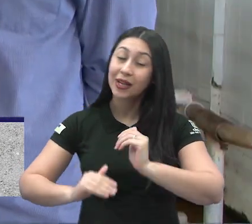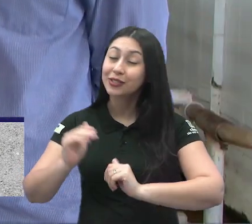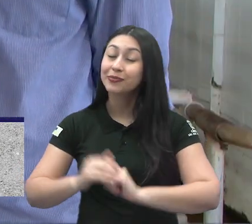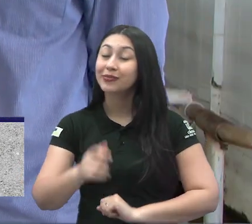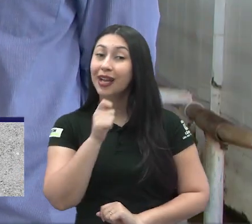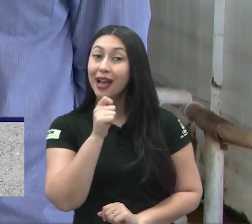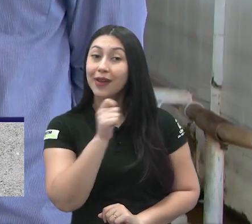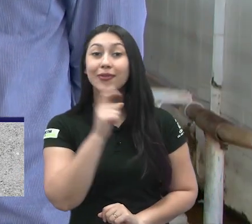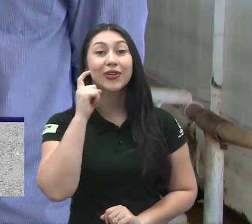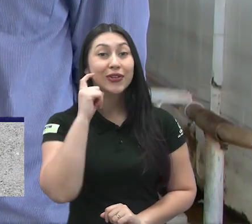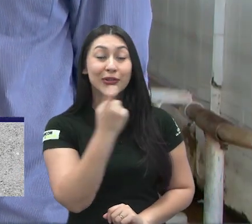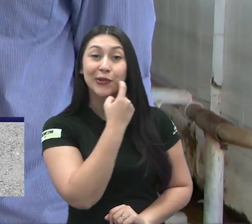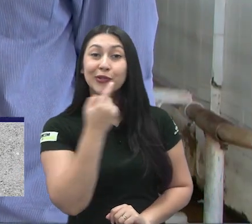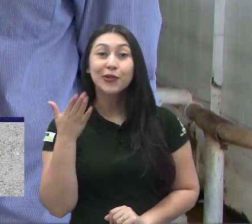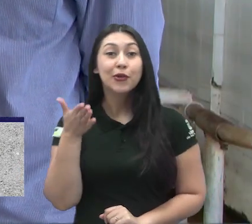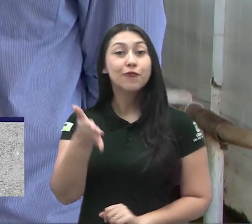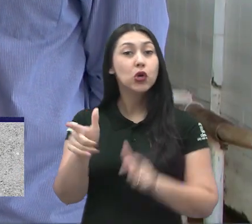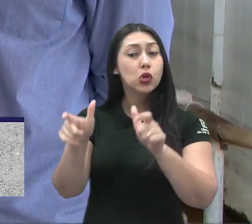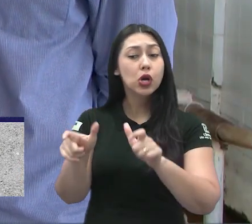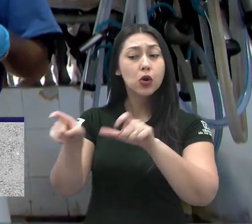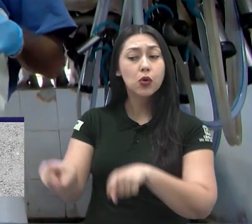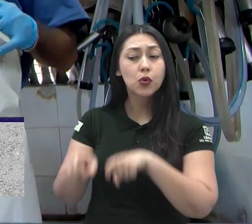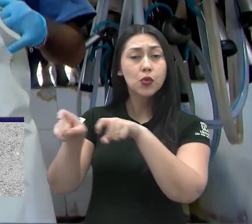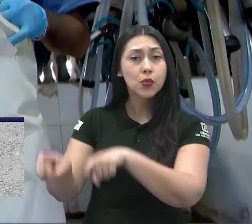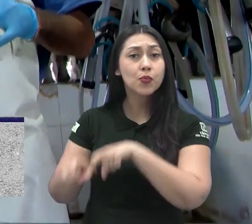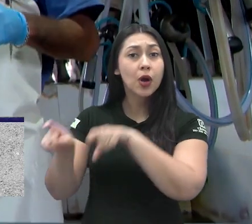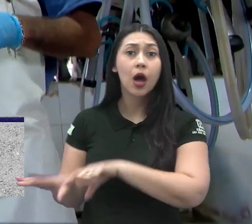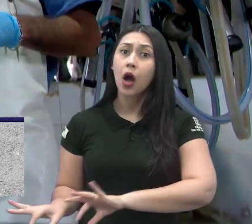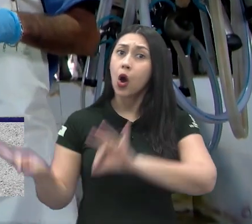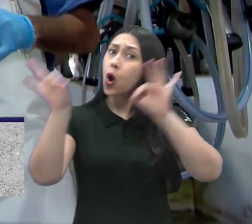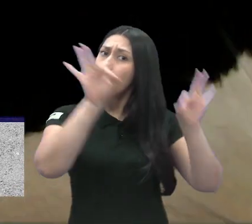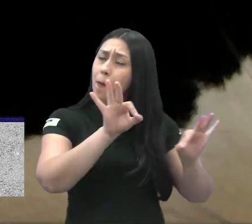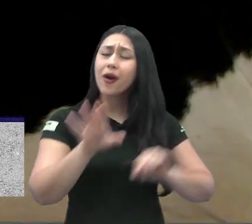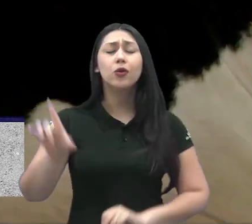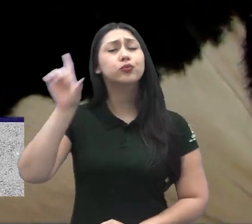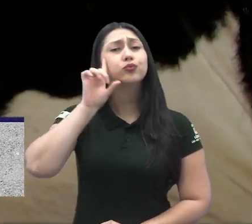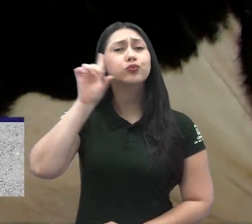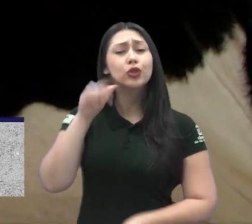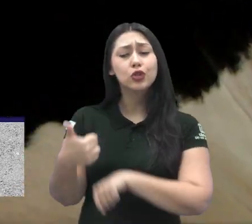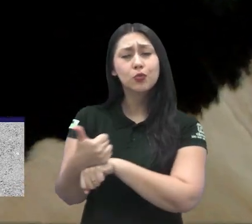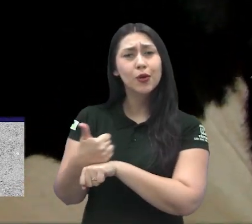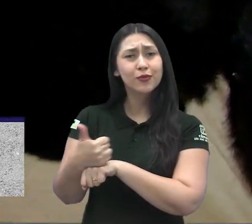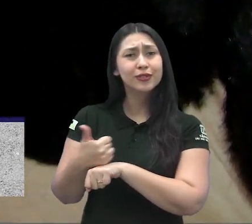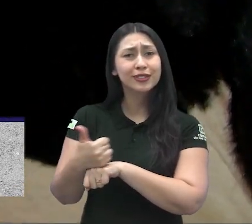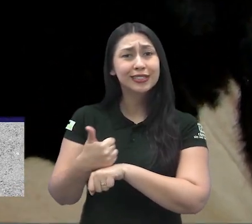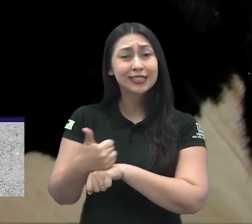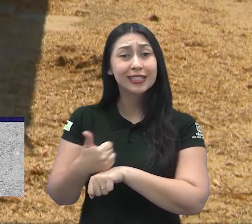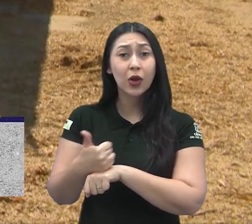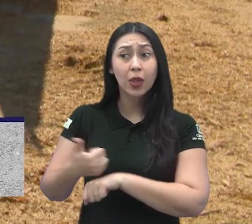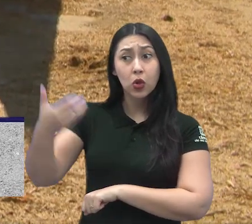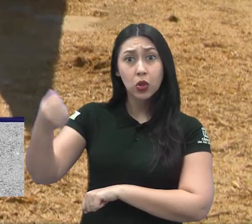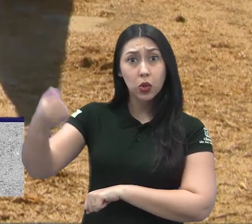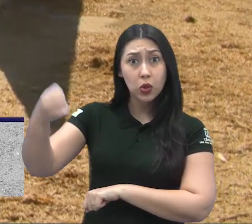a repórter Luísa Minas foi até uma propriedade rural para acompanhar de perto o dia a dia do zootecnista na produção de